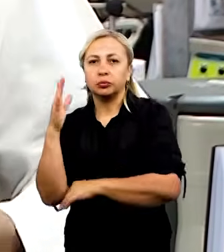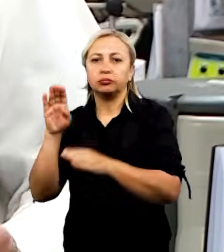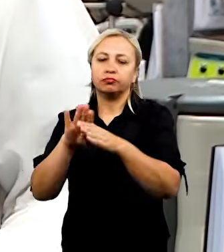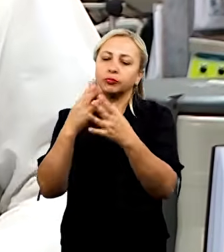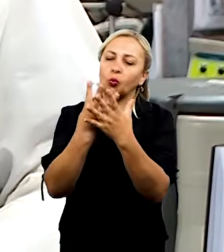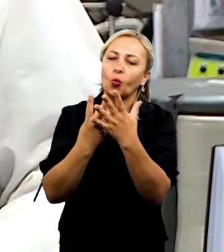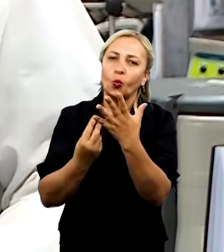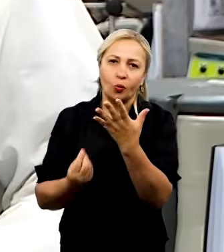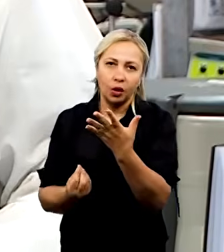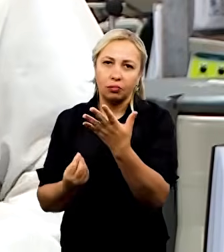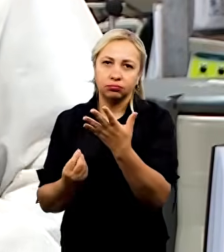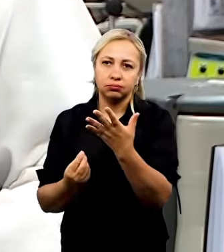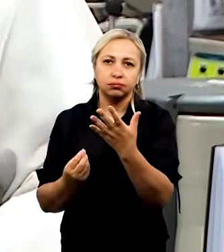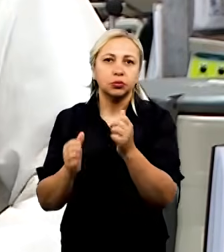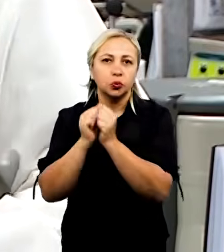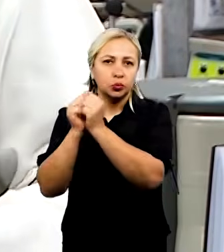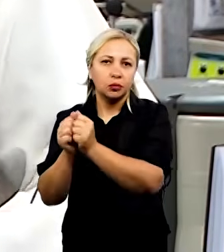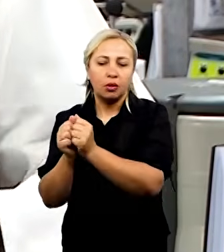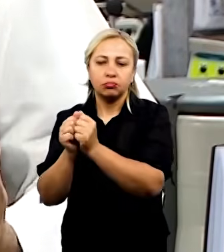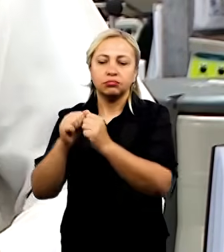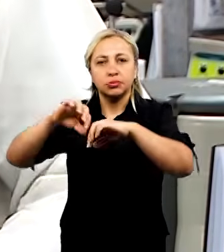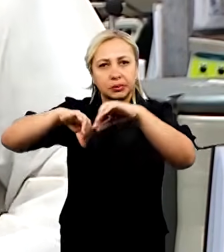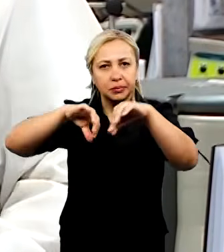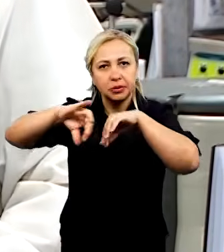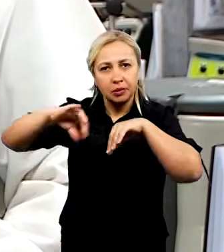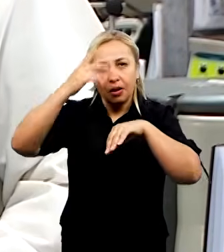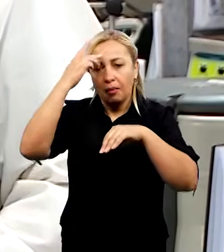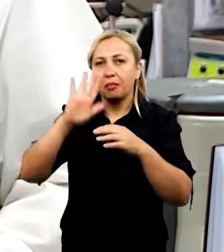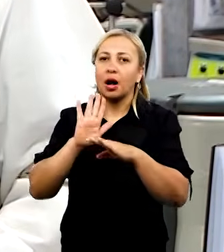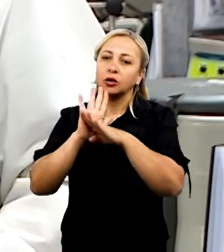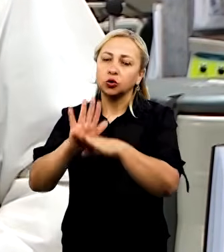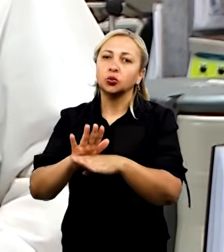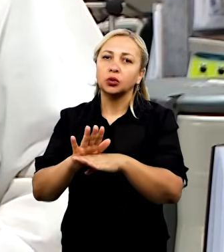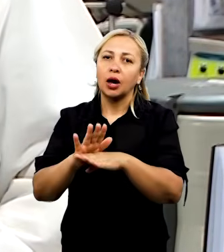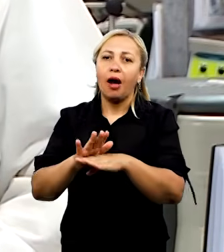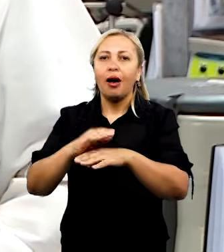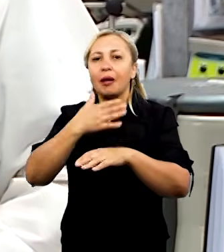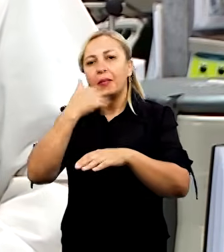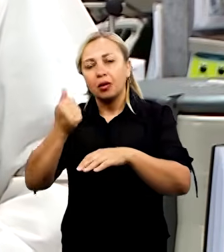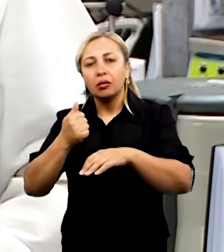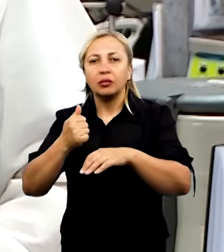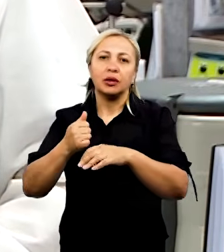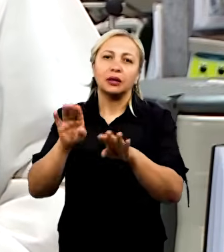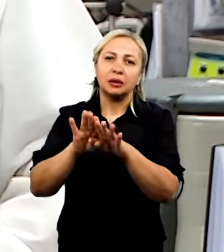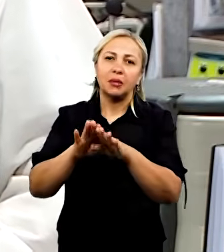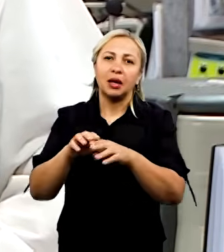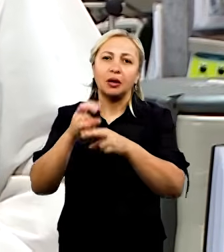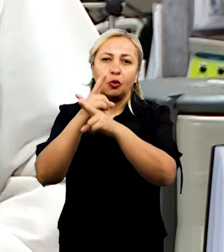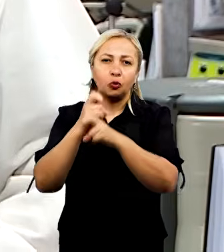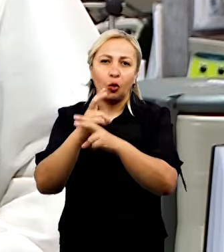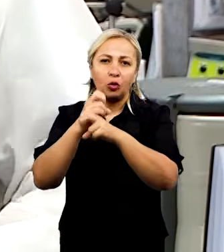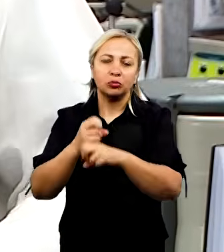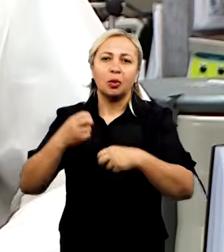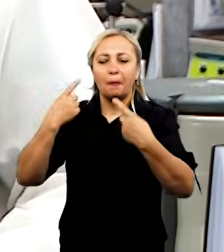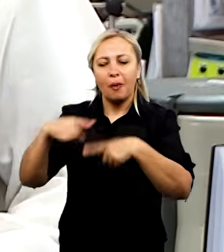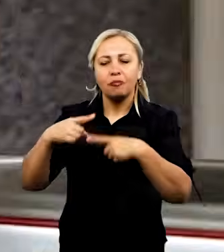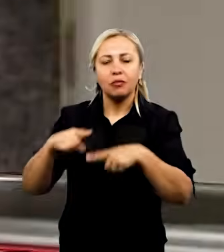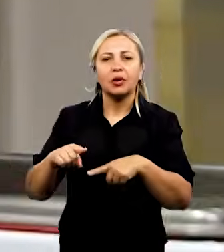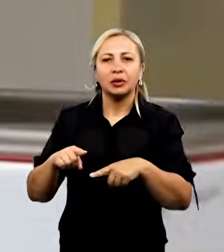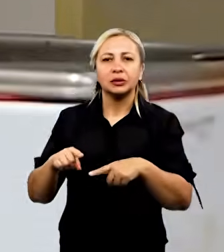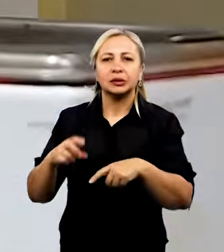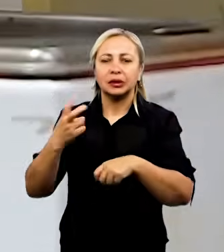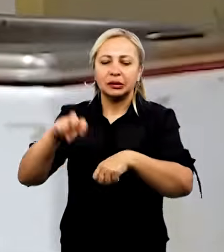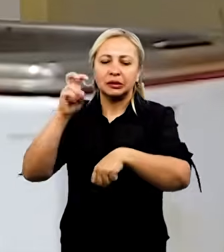seus componentes isolados, a fim de neutralizar os efeitos toxicológicos provocados pelos acidentes de